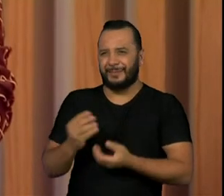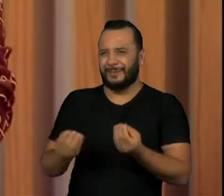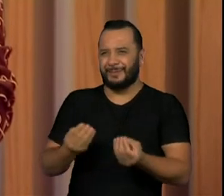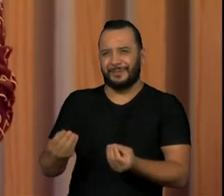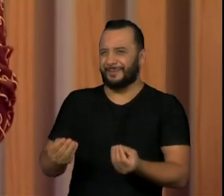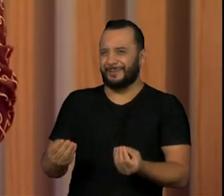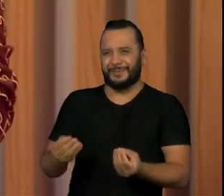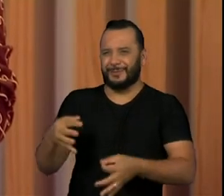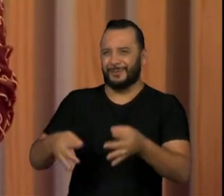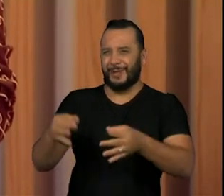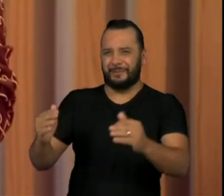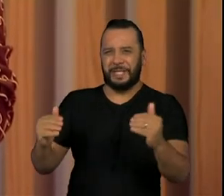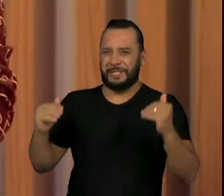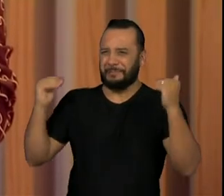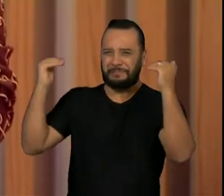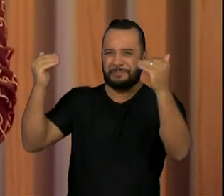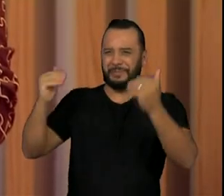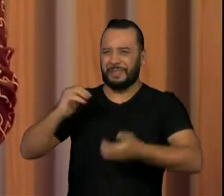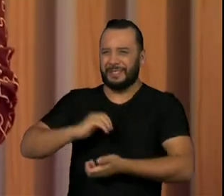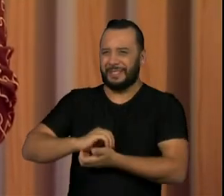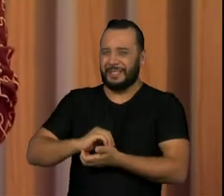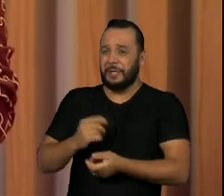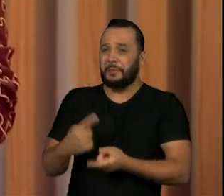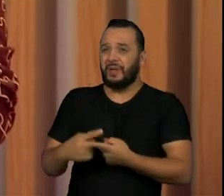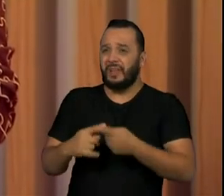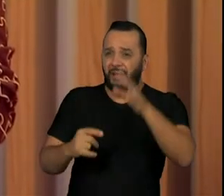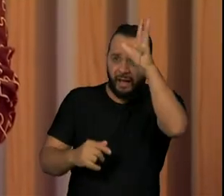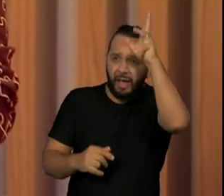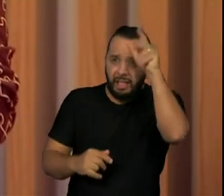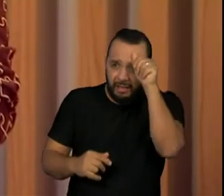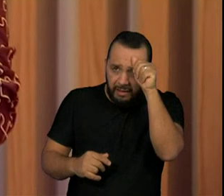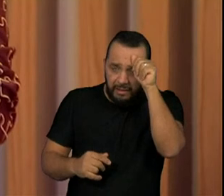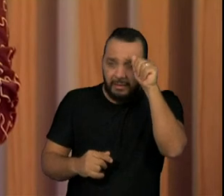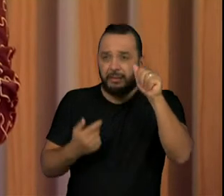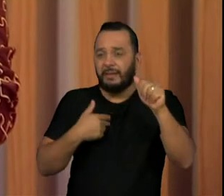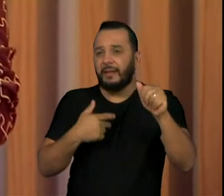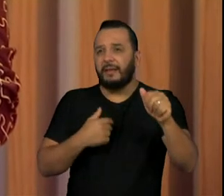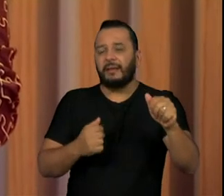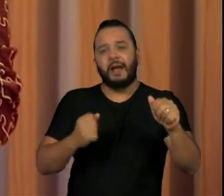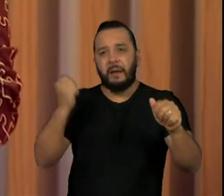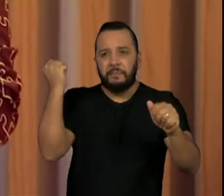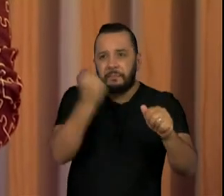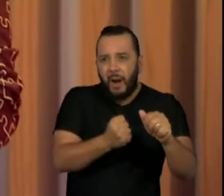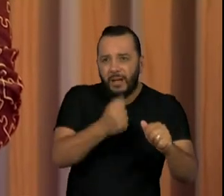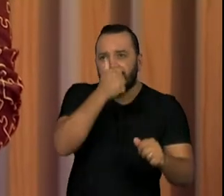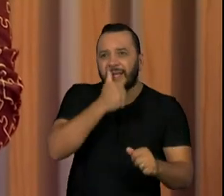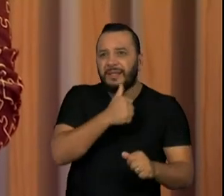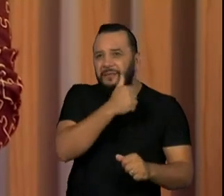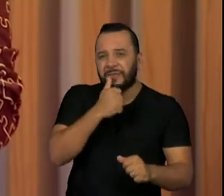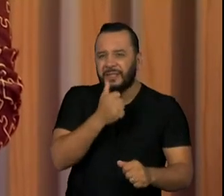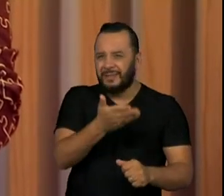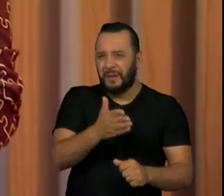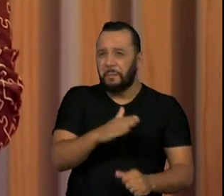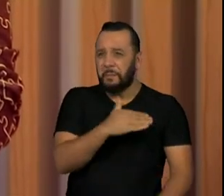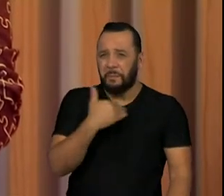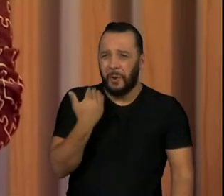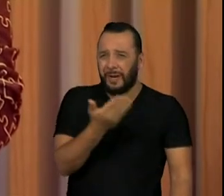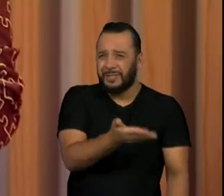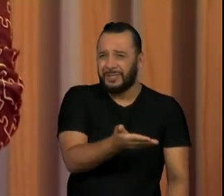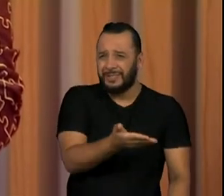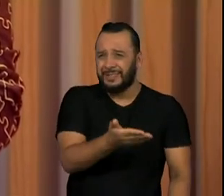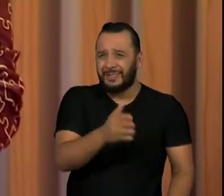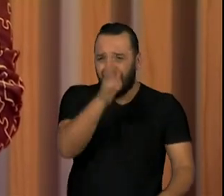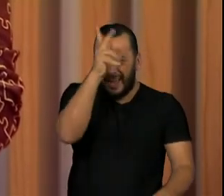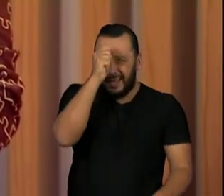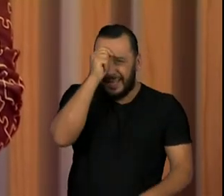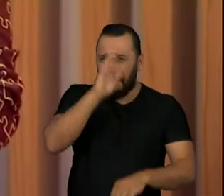Federal. Quer dizer, a morte da galinha, né, como diz o doutor Edio, vale mais